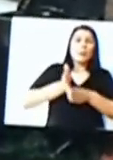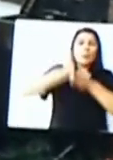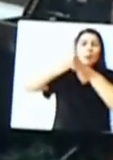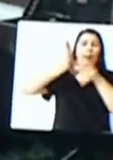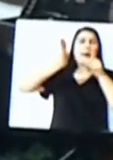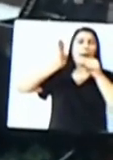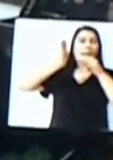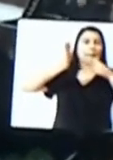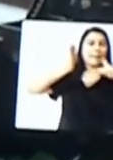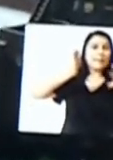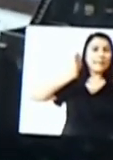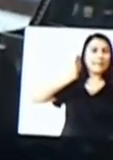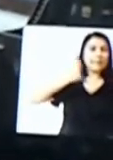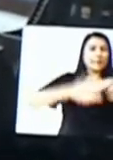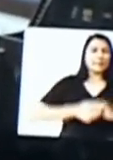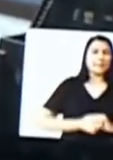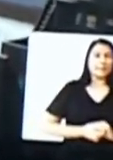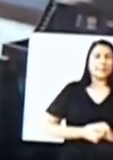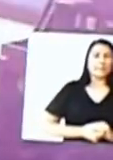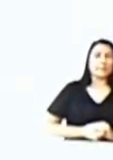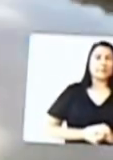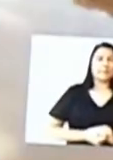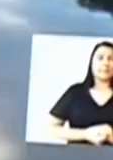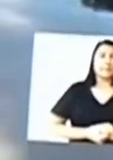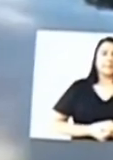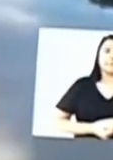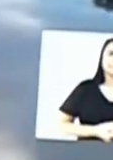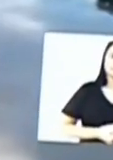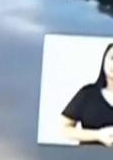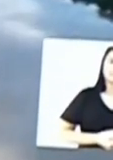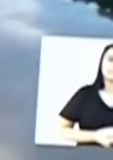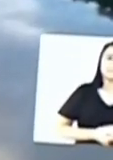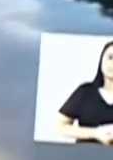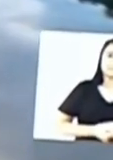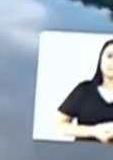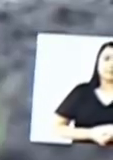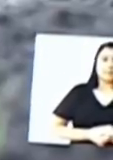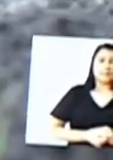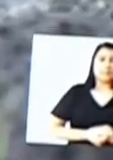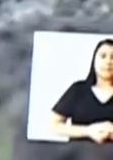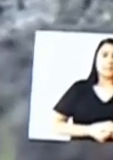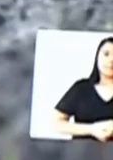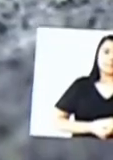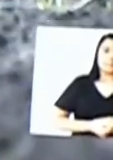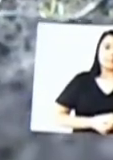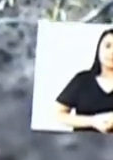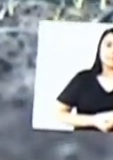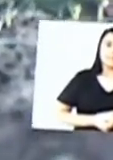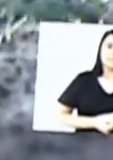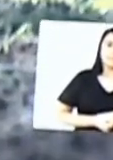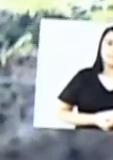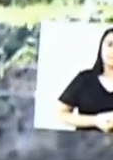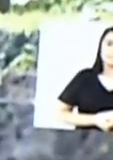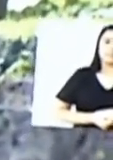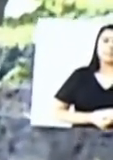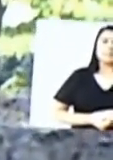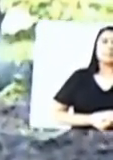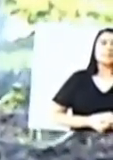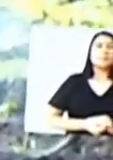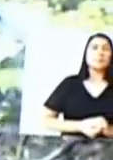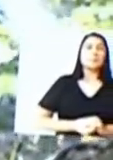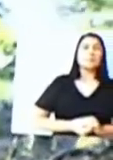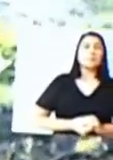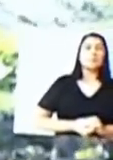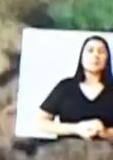qualidade de vida de todo mundo. E dentro do programa Eco Piauí, que é o maior programa de gestão ambiental da história do Piauí, o Piauí, como se comprometeu a